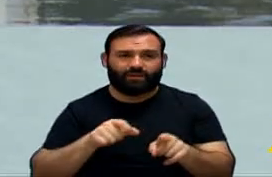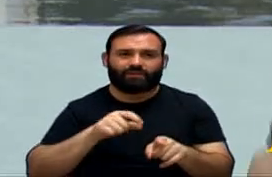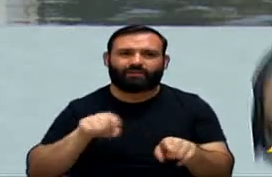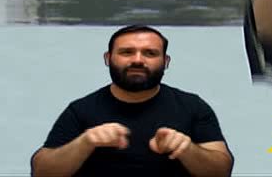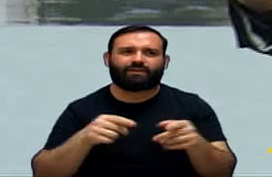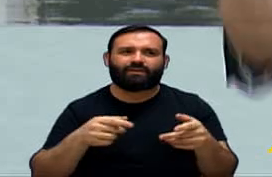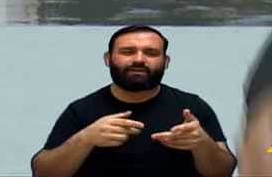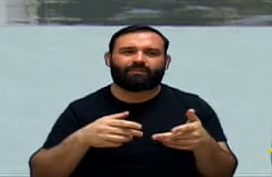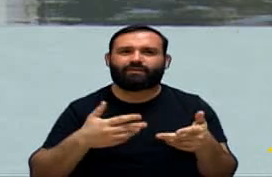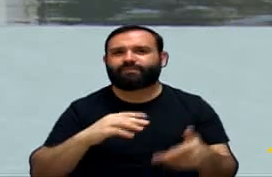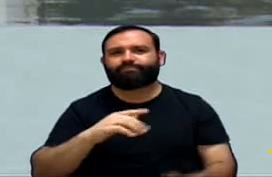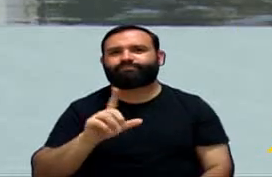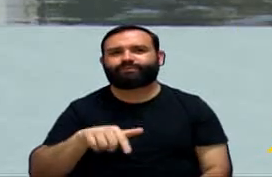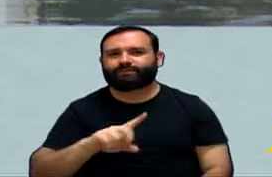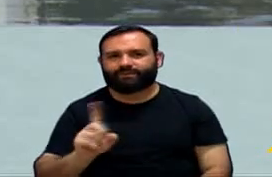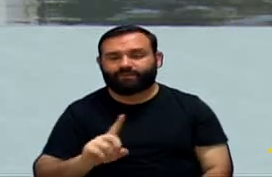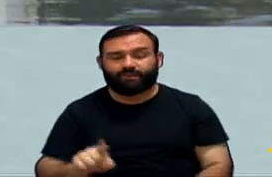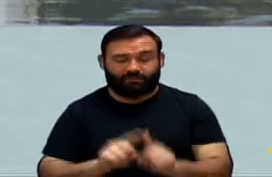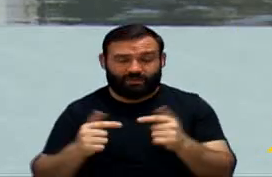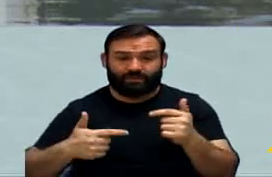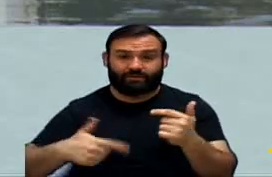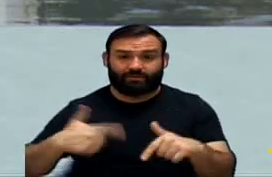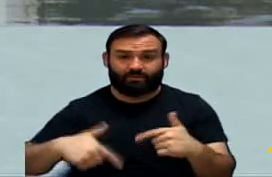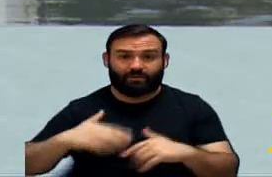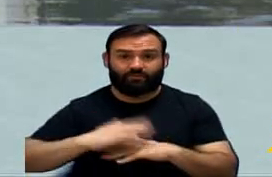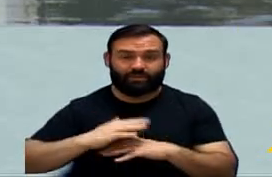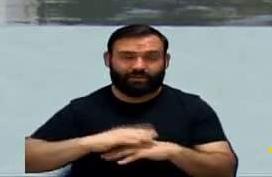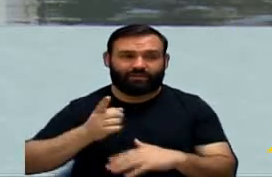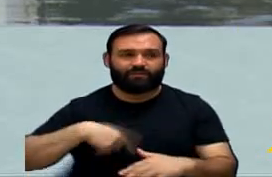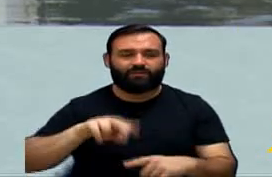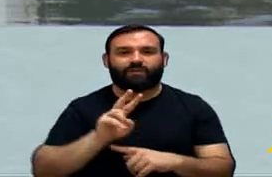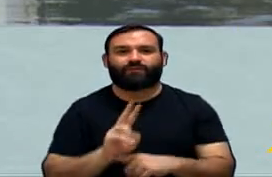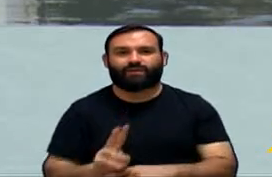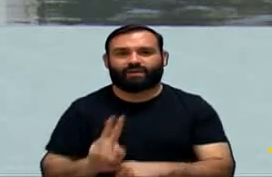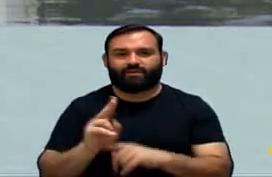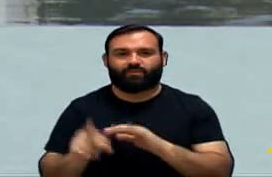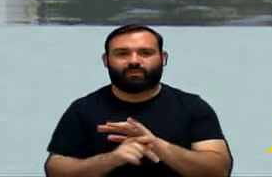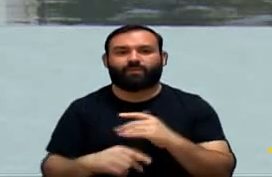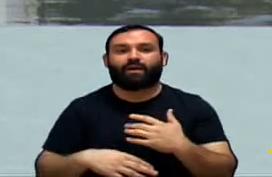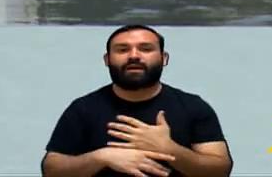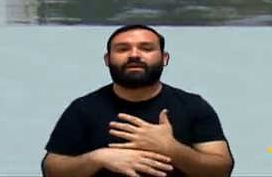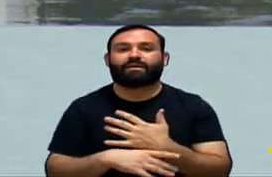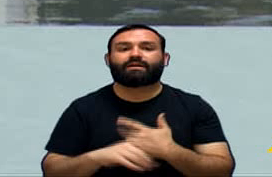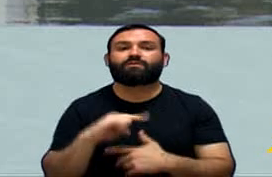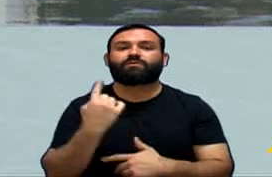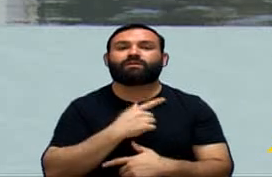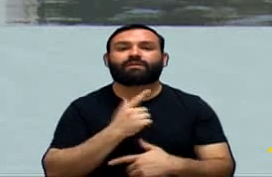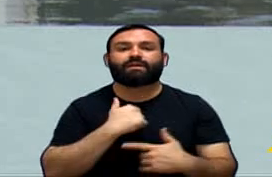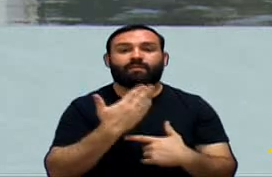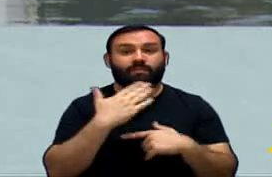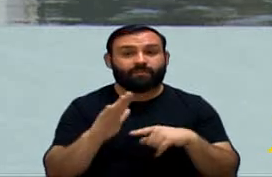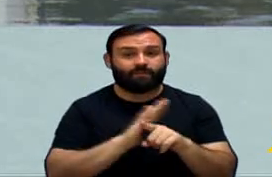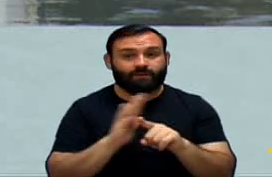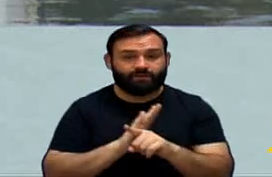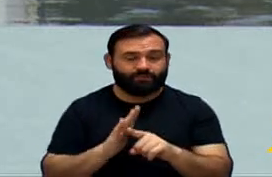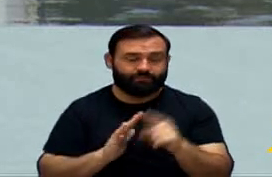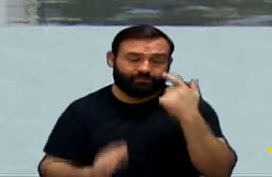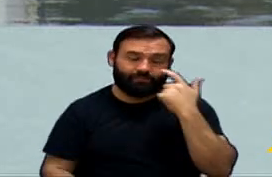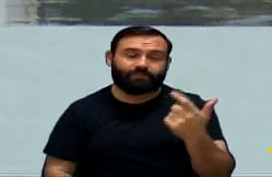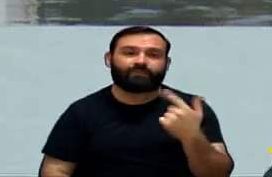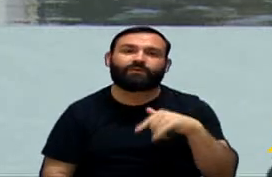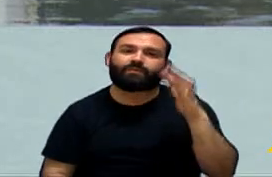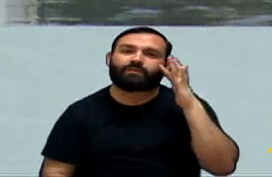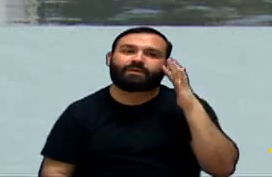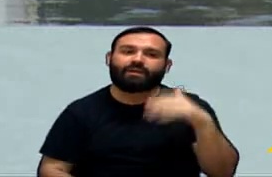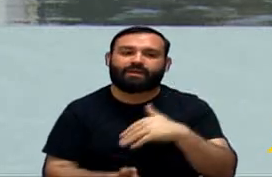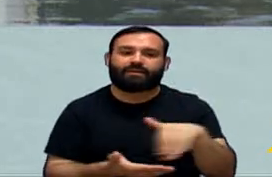prevaricar né para fazer nosso trabalho como agente fiscalizador do município nós ingressamos com esse requerimento Olha só considerando